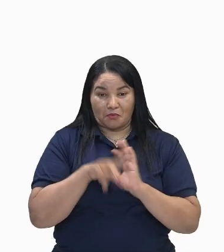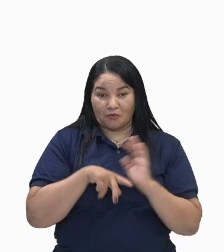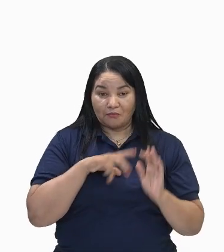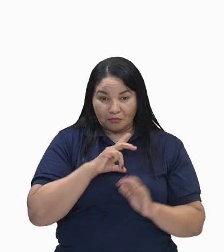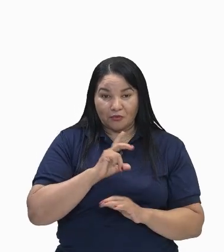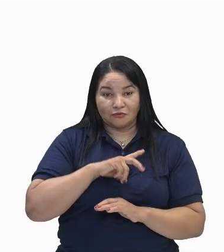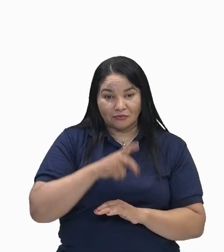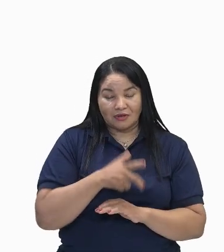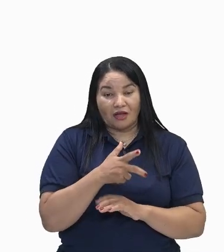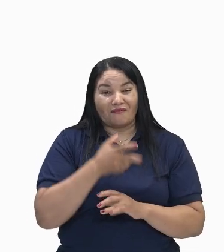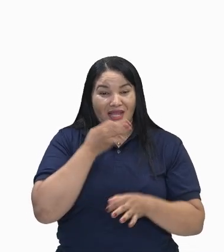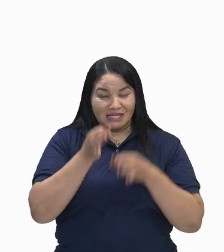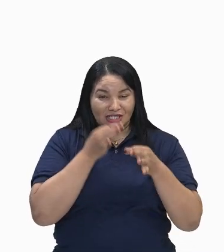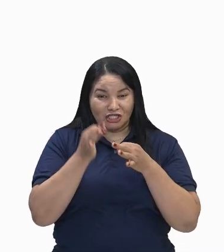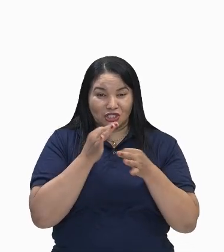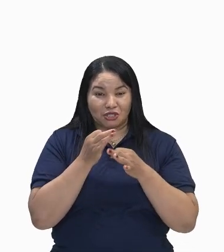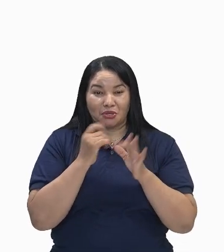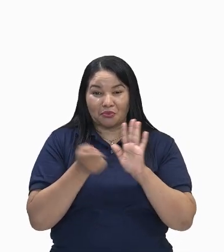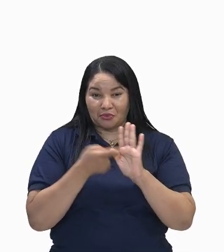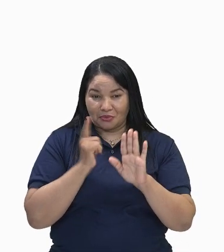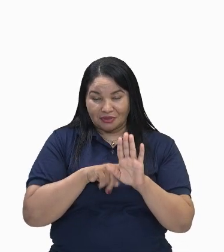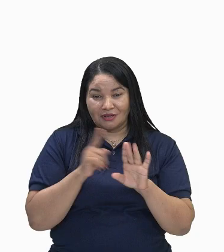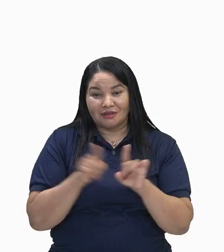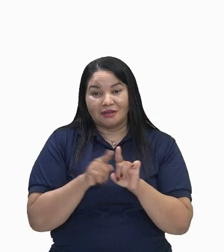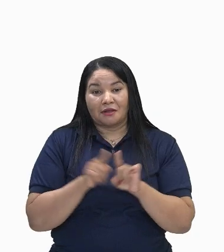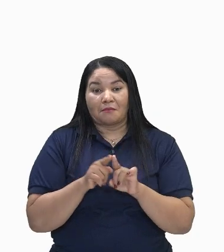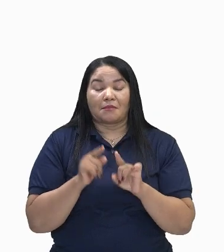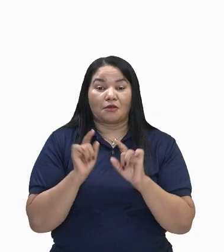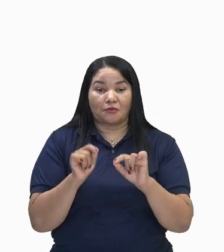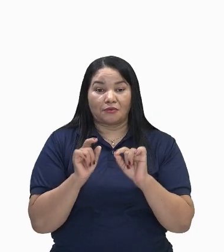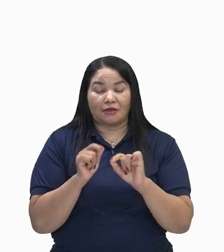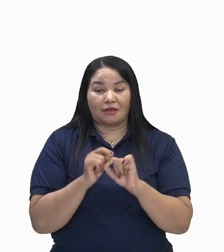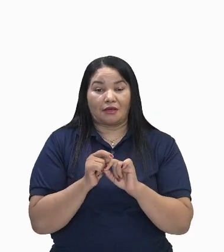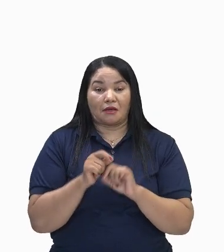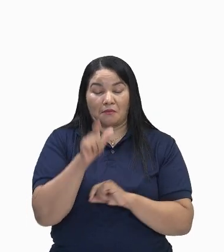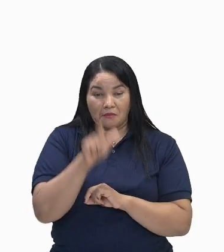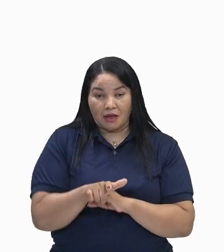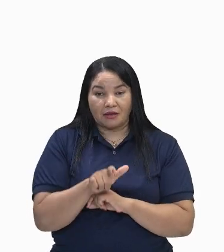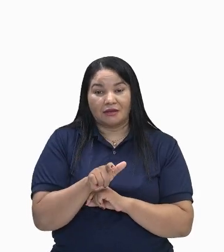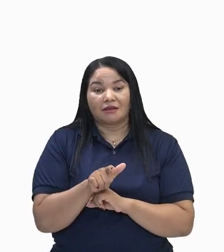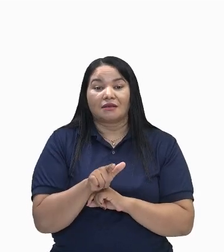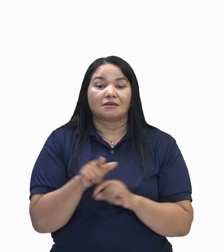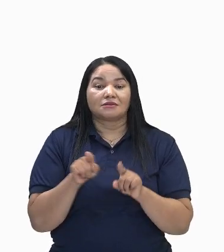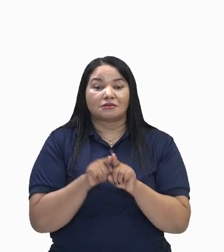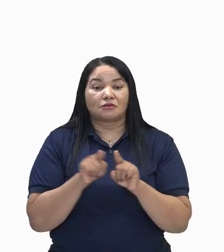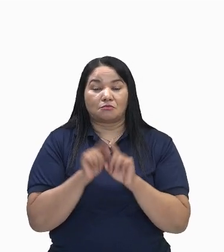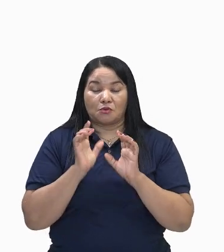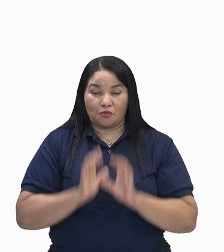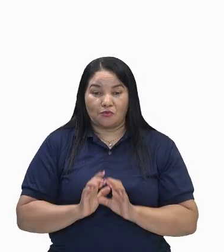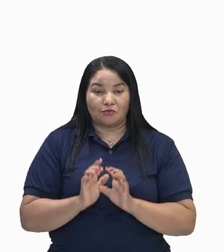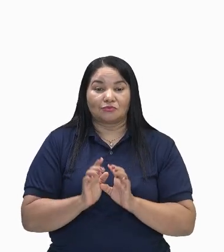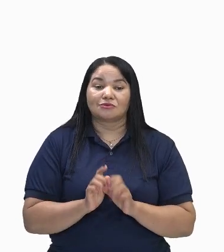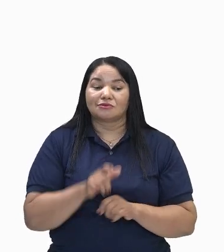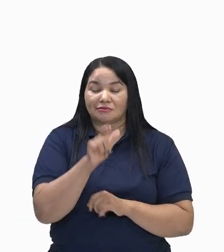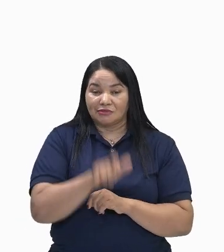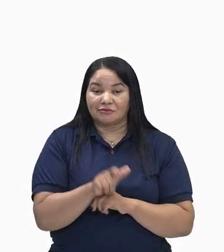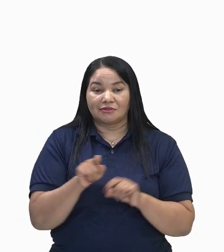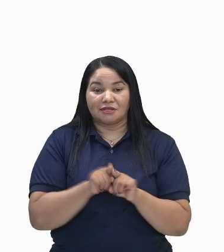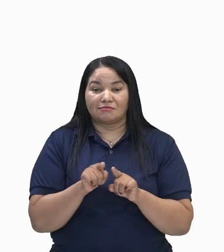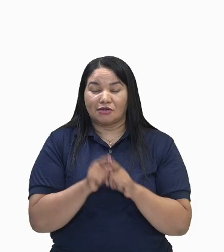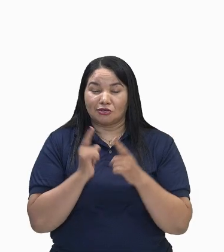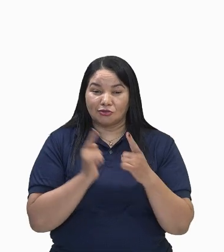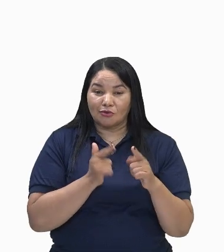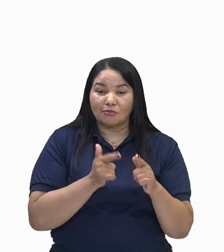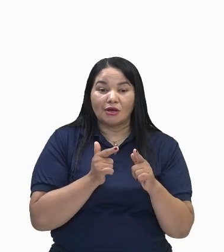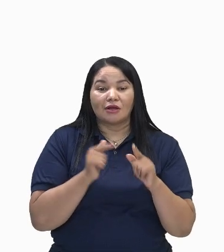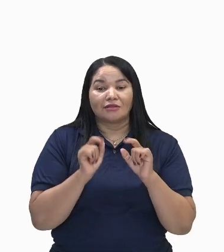ironia o exagero, a aparência e o caráter de um indivíduo, zombando da vaidade e